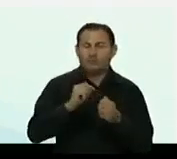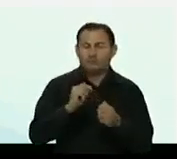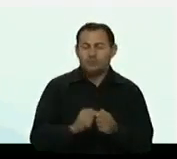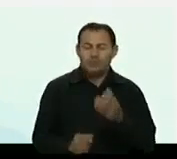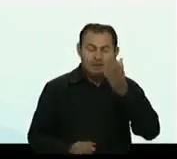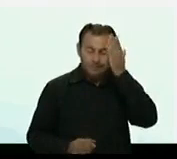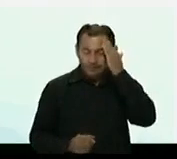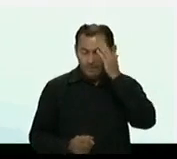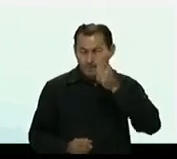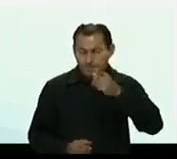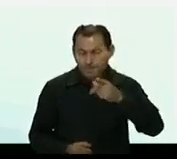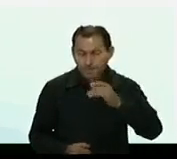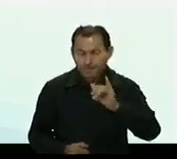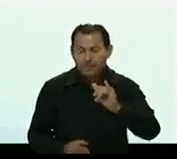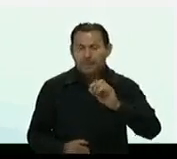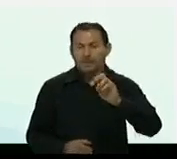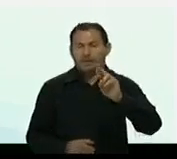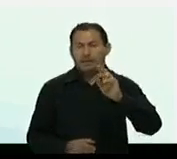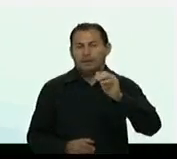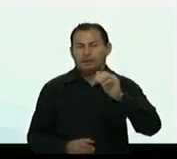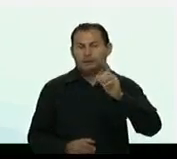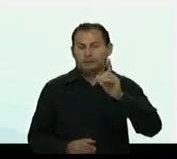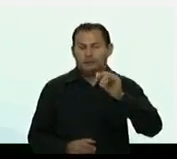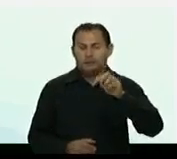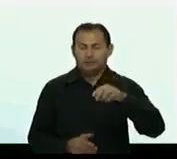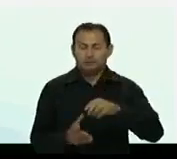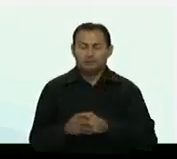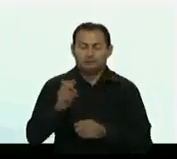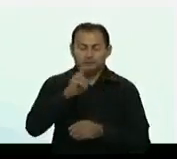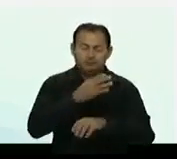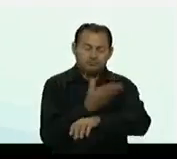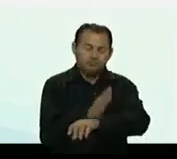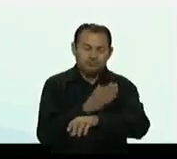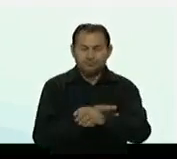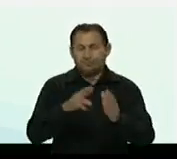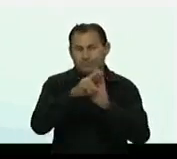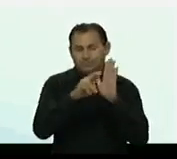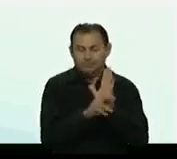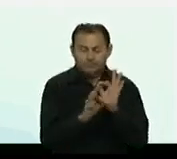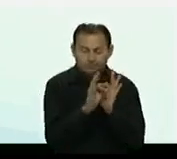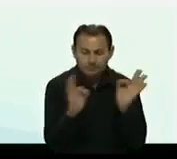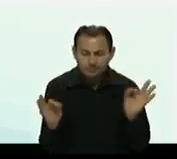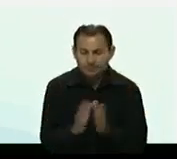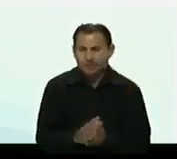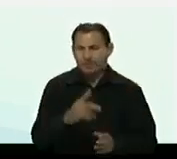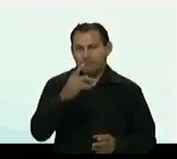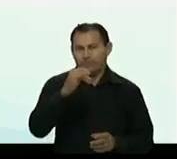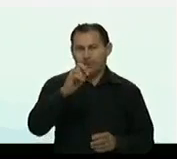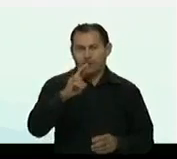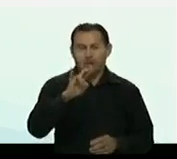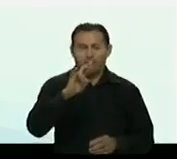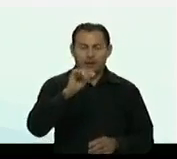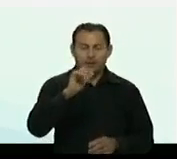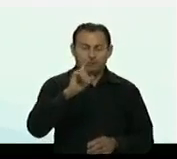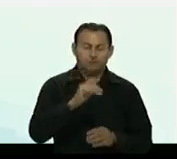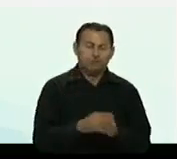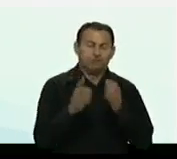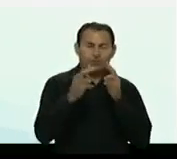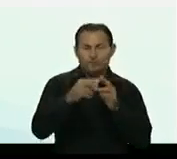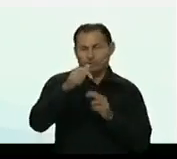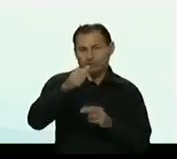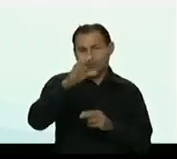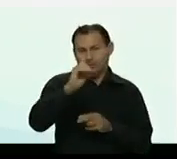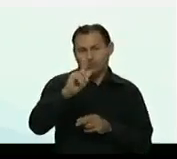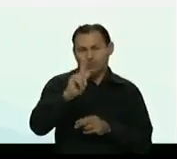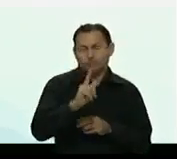π radiano corresponde a 180 graus. Então, aplicando uma regra de 3 simples, teremos π radiano igual a 180